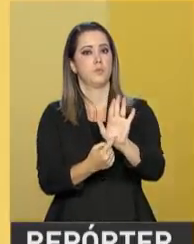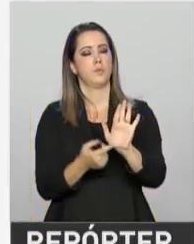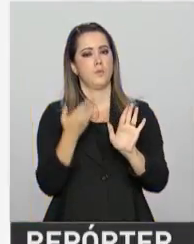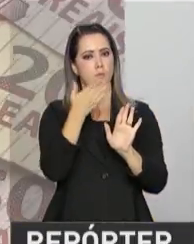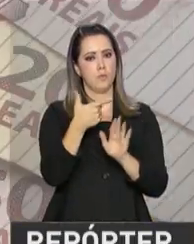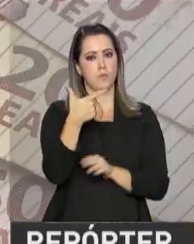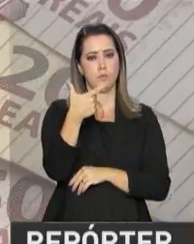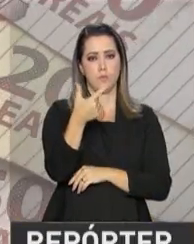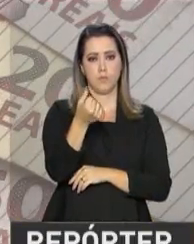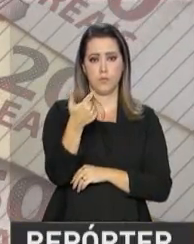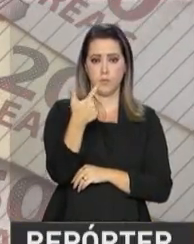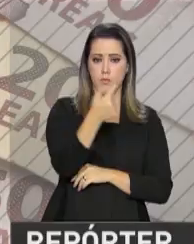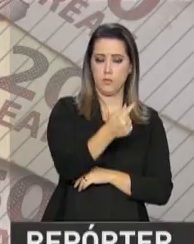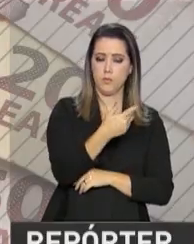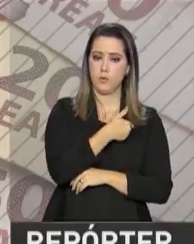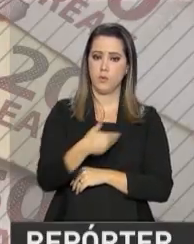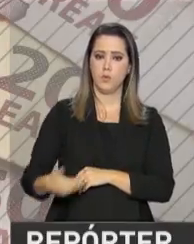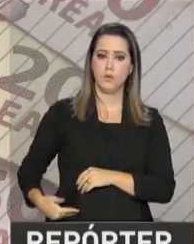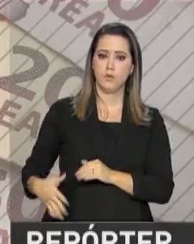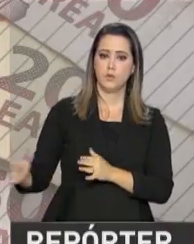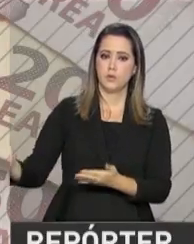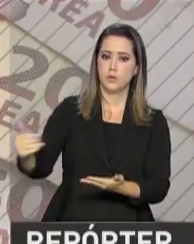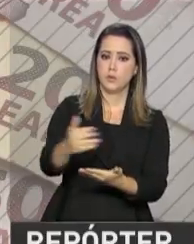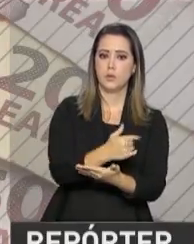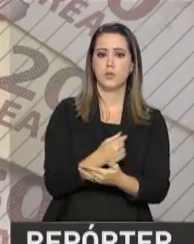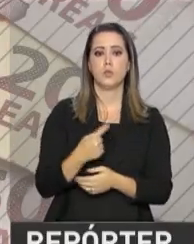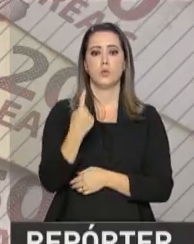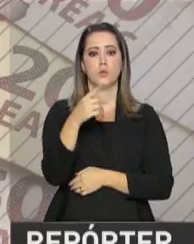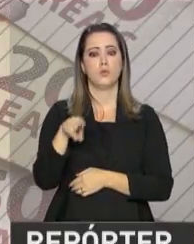Em 2017, o governo arrecadou mais de